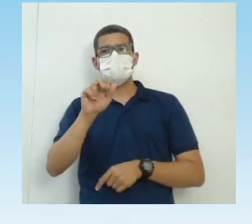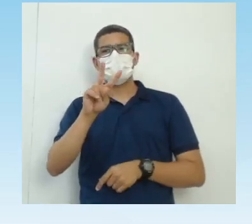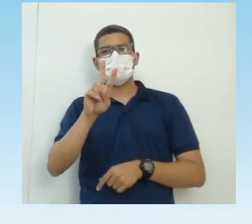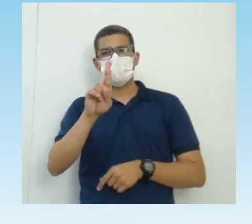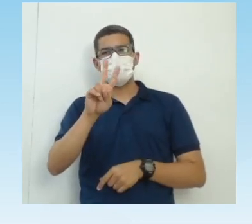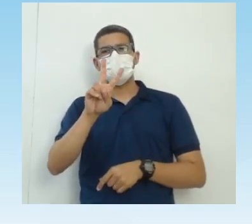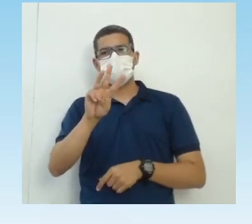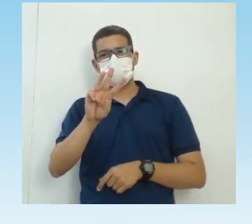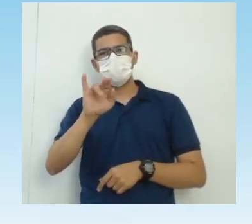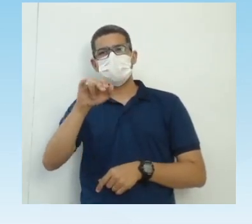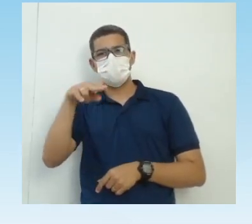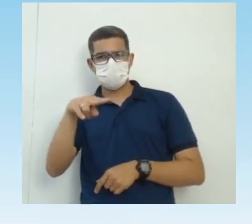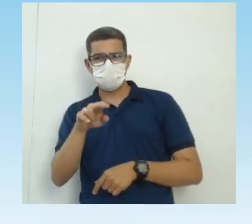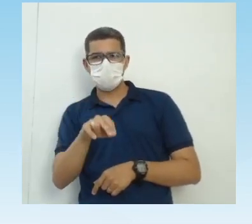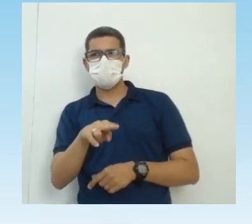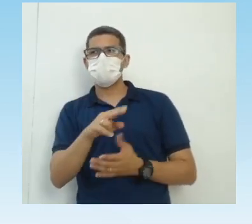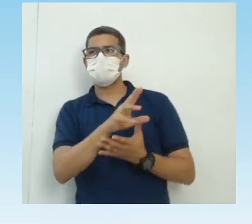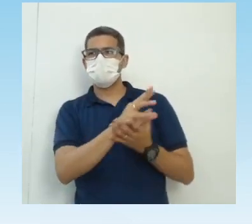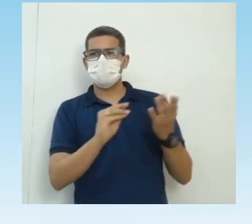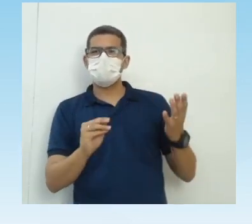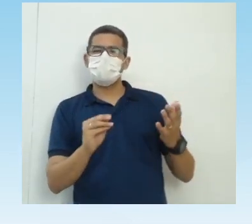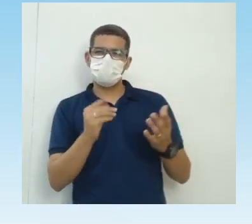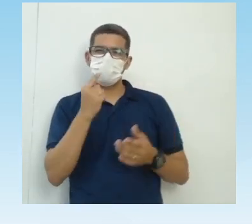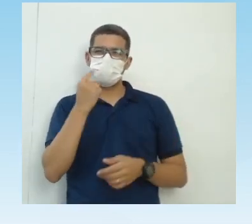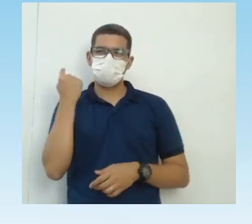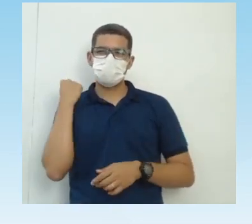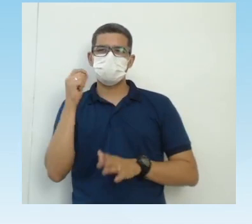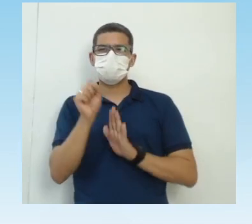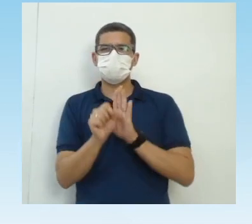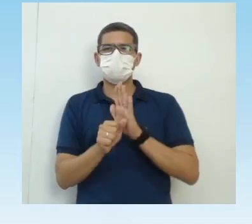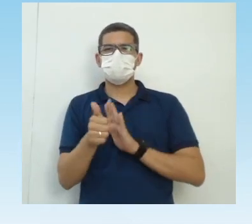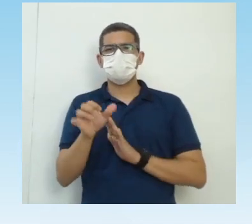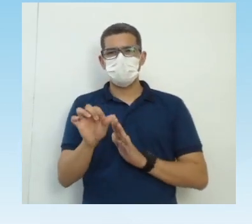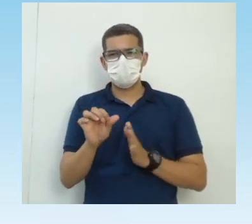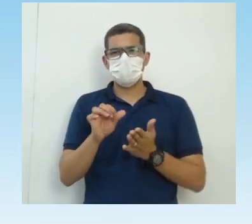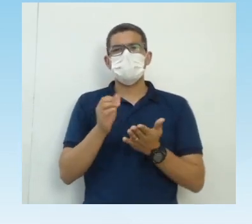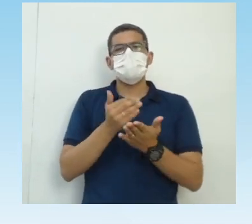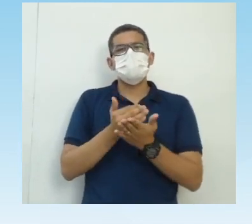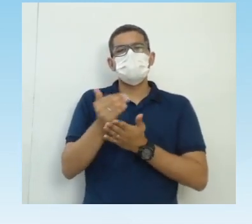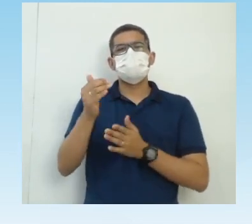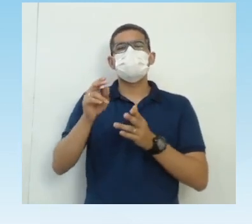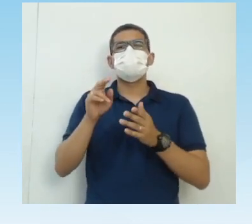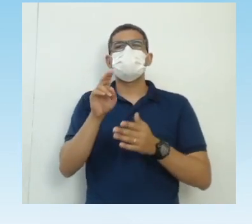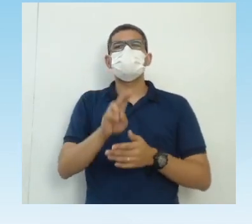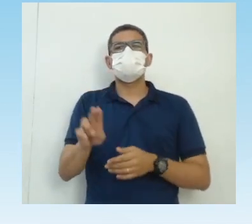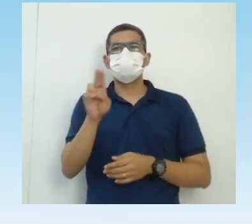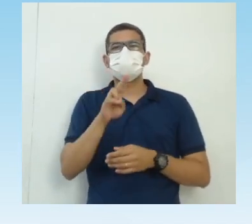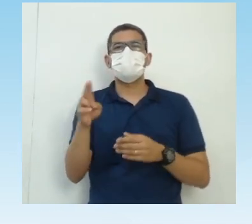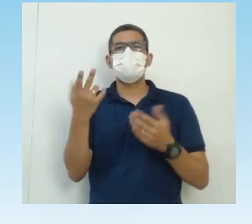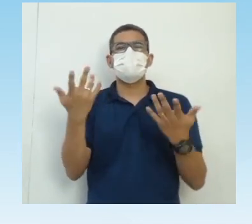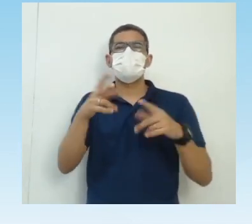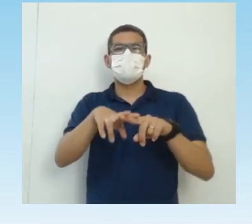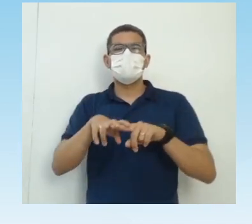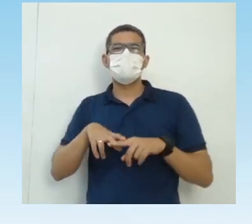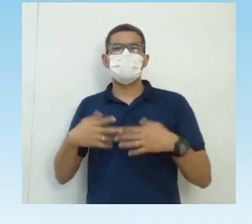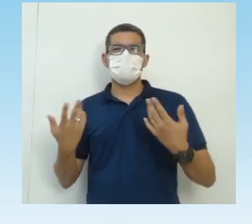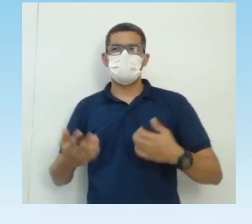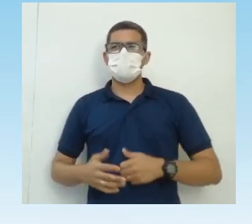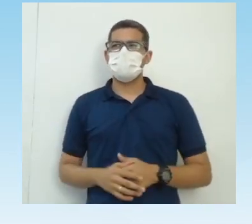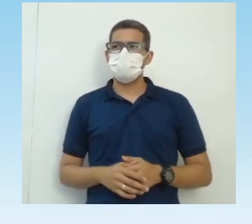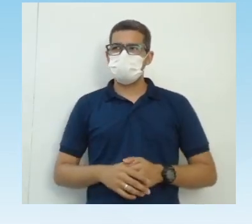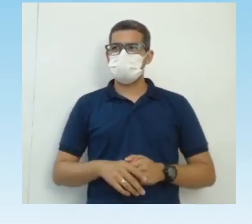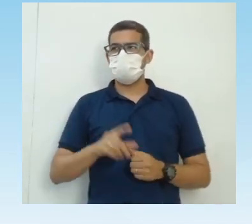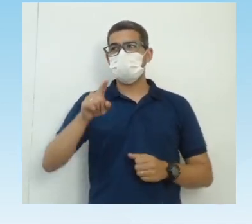no século XIX, sem querer eu citei isso agora há pouco, pelas nações europeias para justificar o quê? Gente, a gente está falando aqui